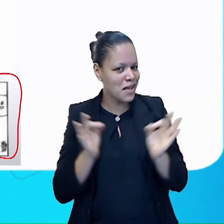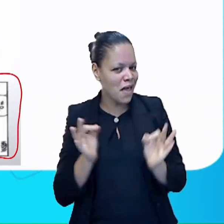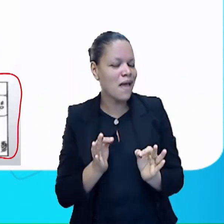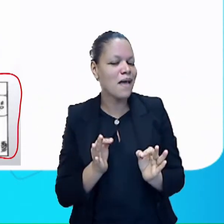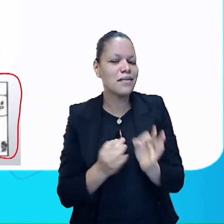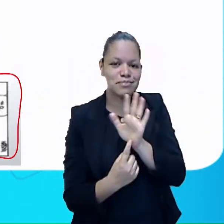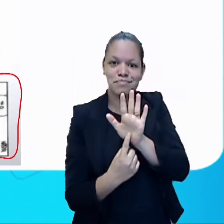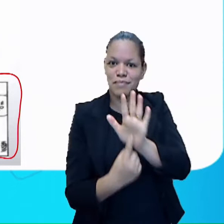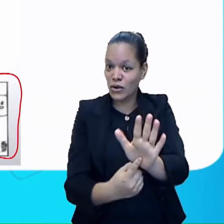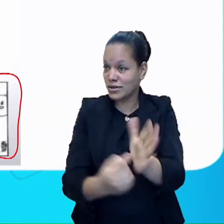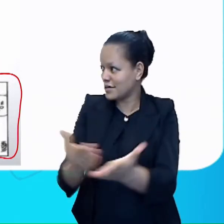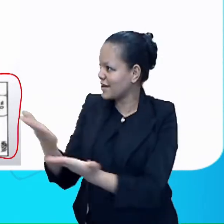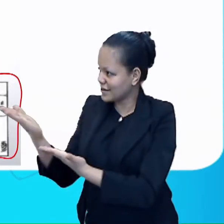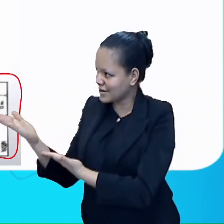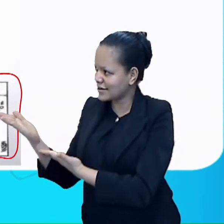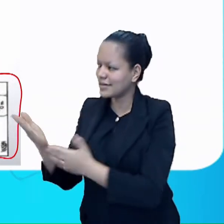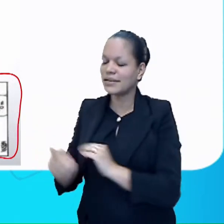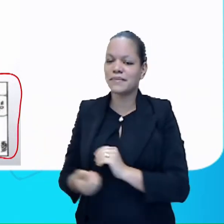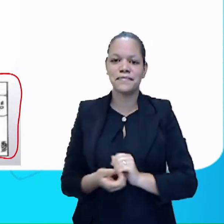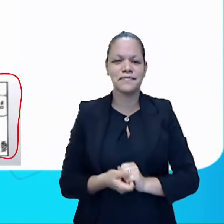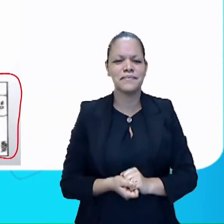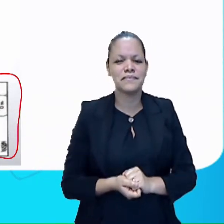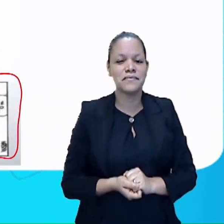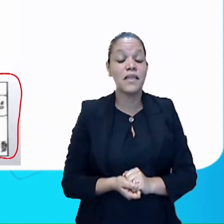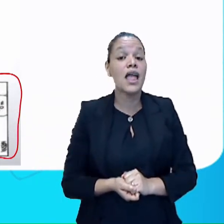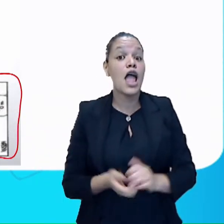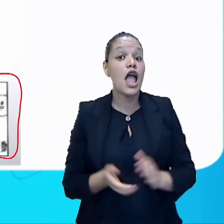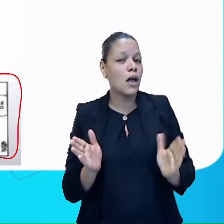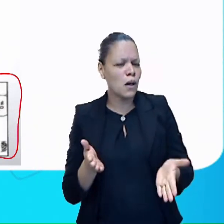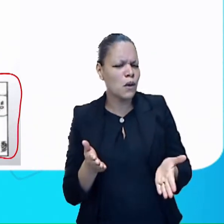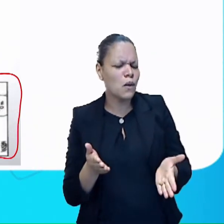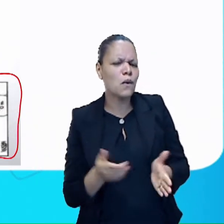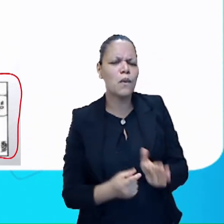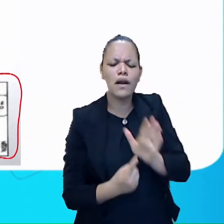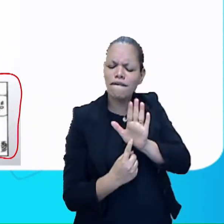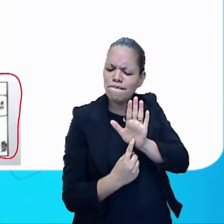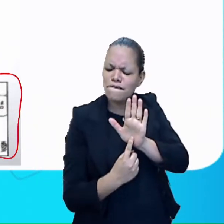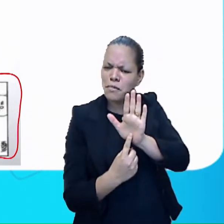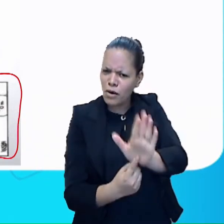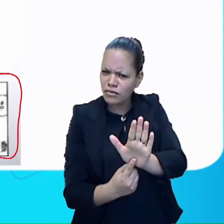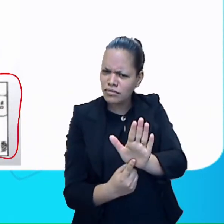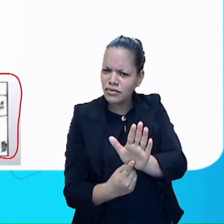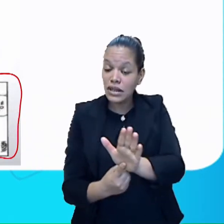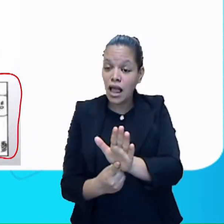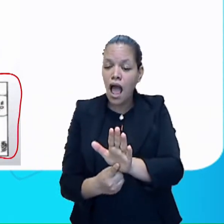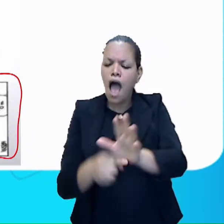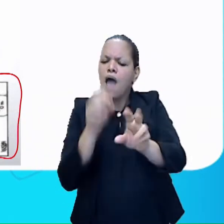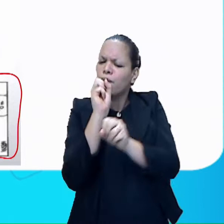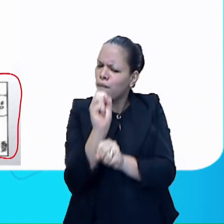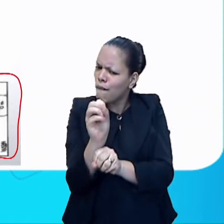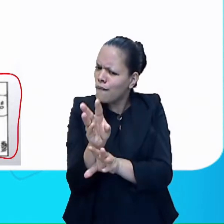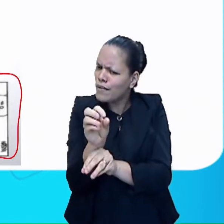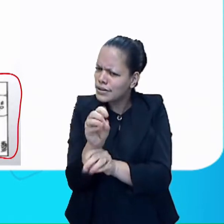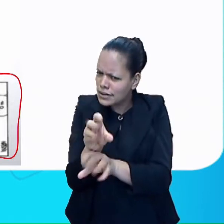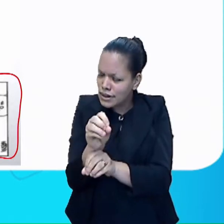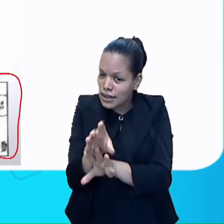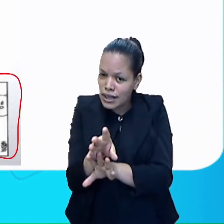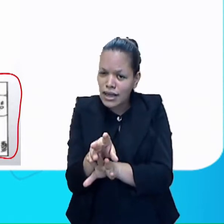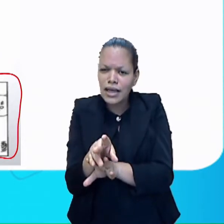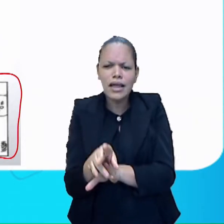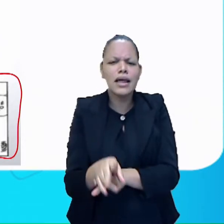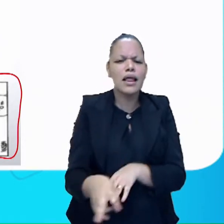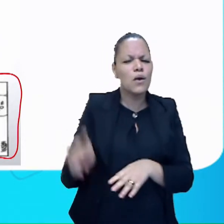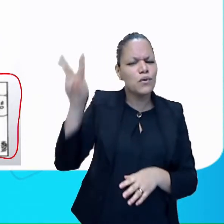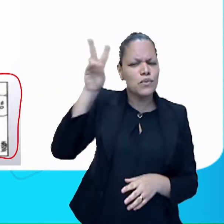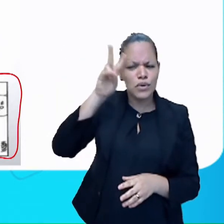que ela é exposta. E aqui vem nos falar e nos ensinar que essa tirinha, ela conta uma breve história. E ela